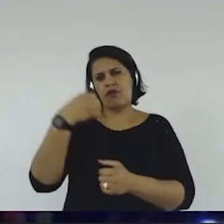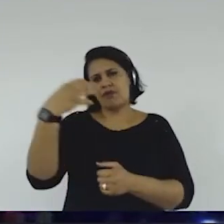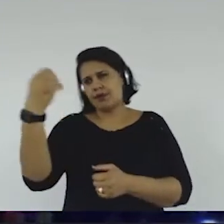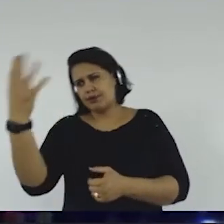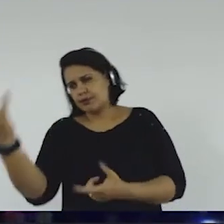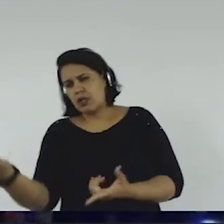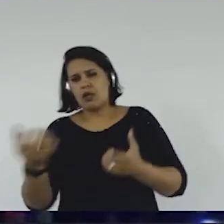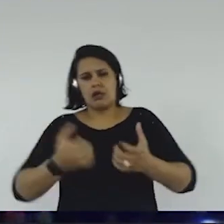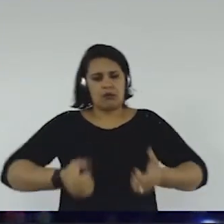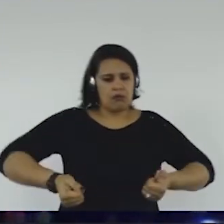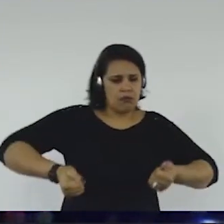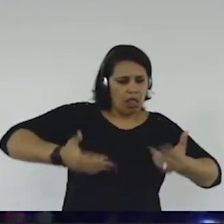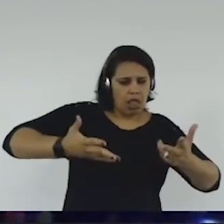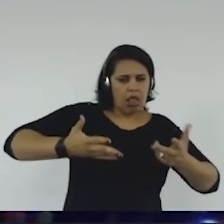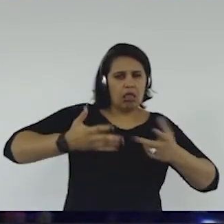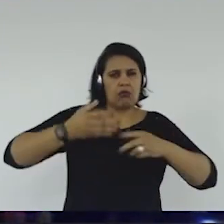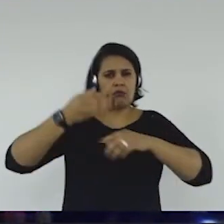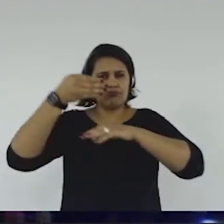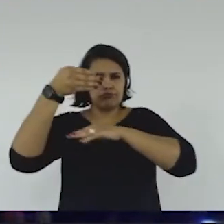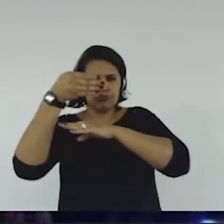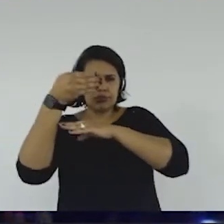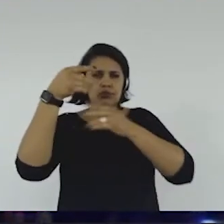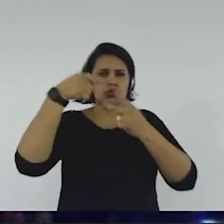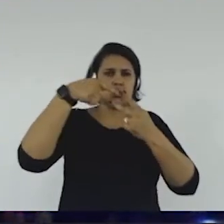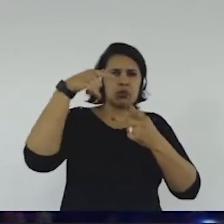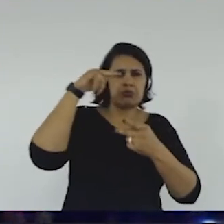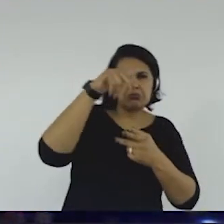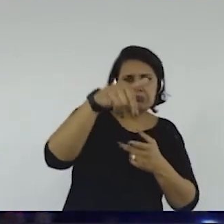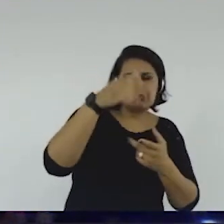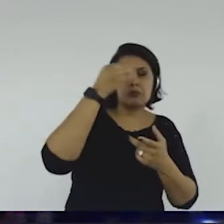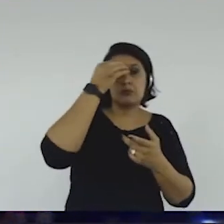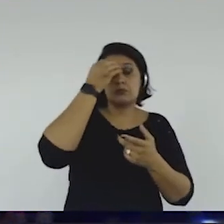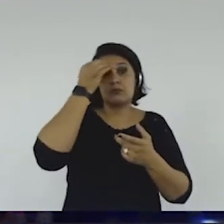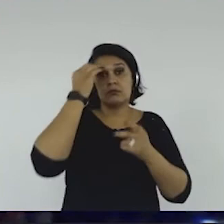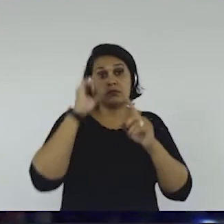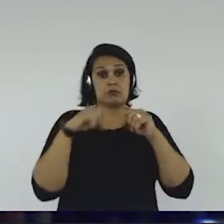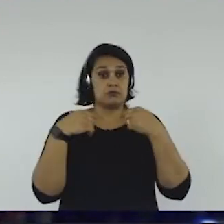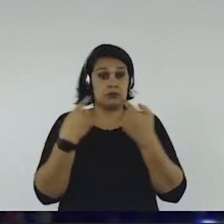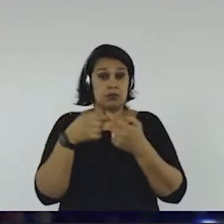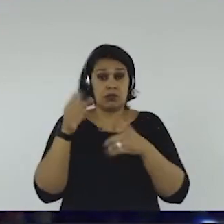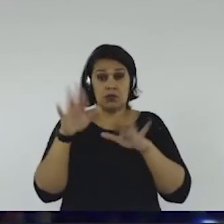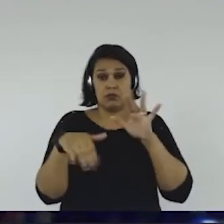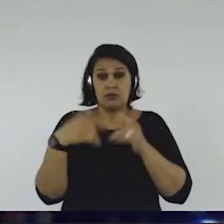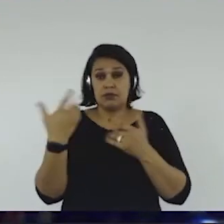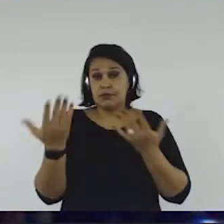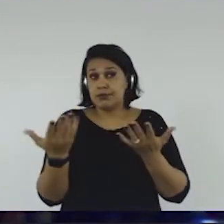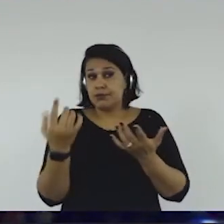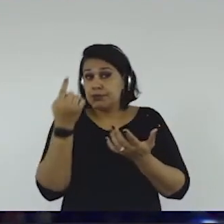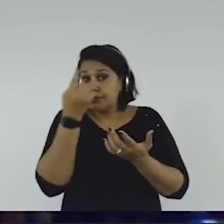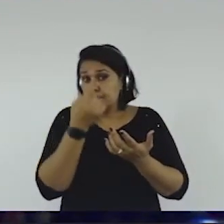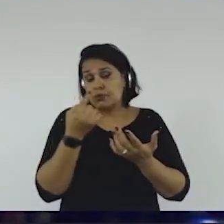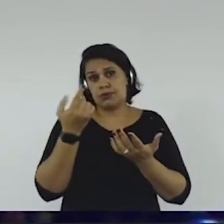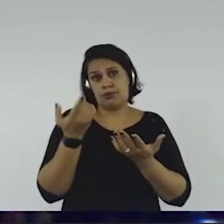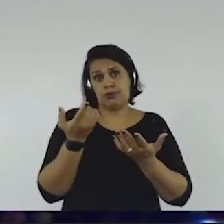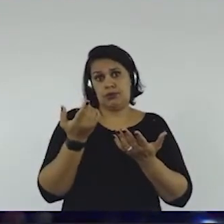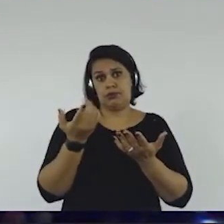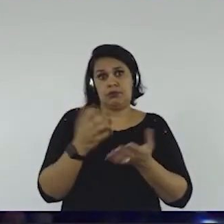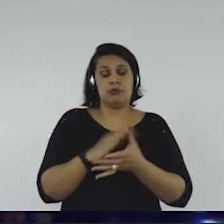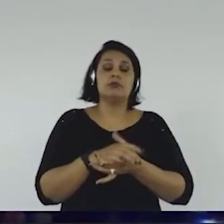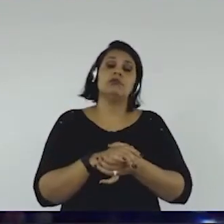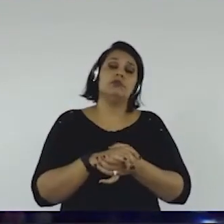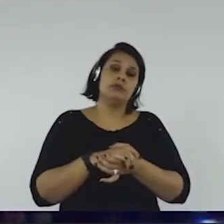termos despesas com deslocamento, hospedagem, para uma reunião que às vezes dura apenas 1 hora. A mesma